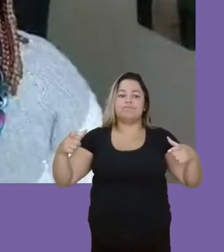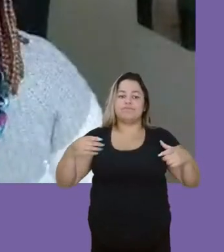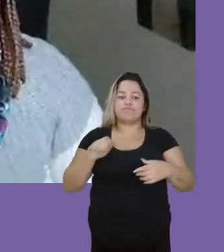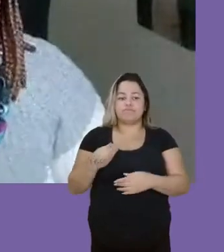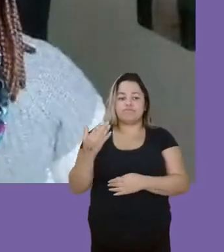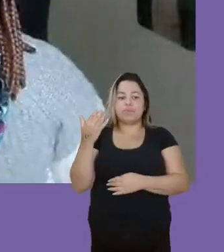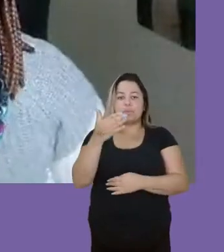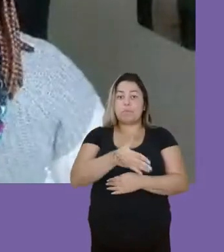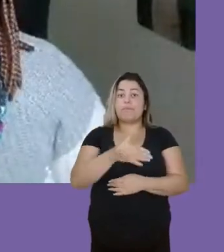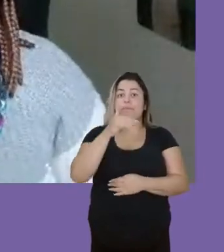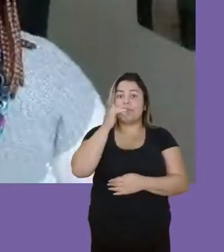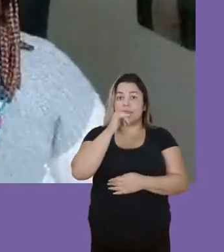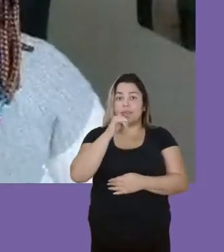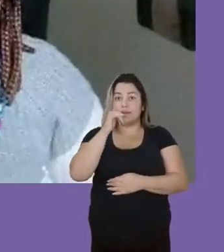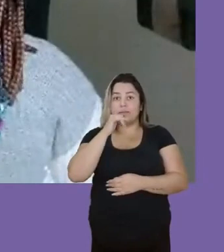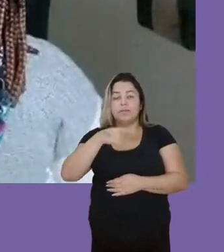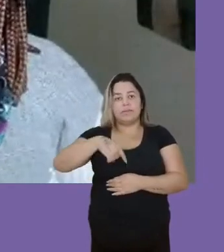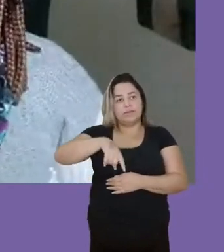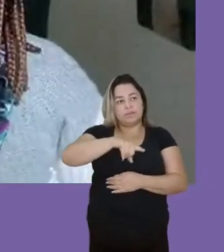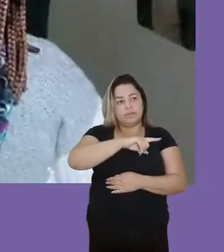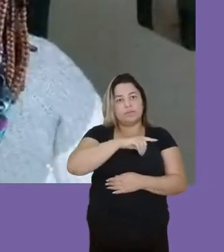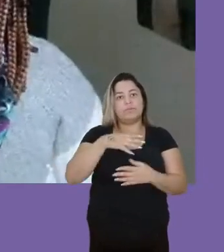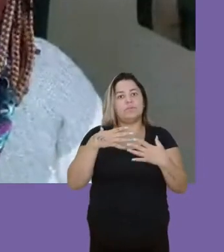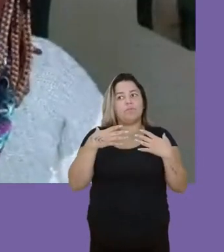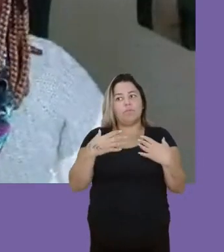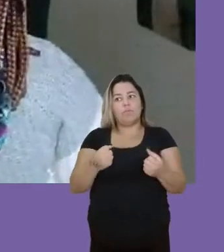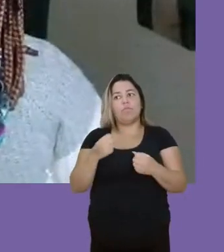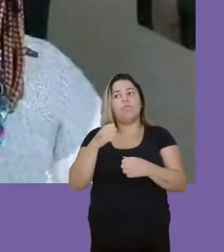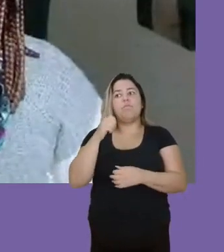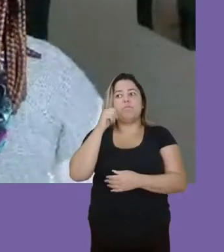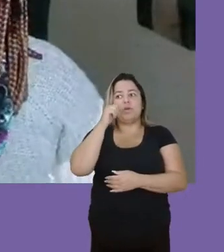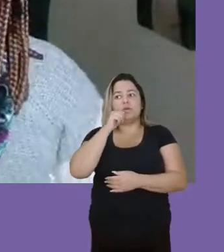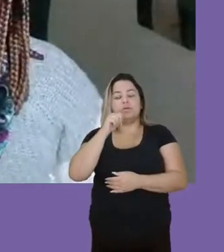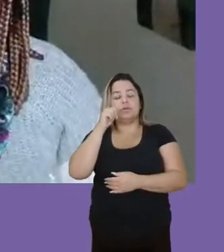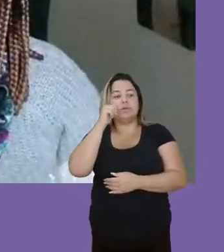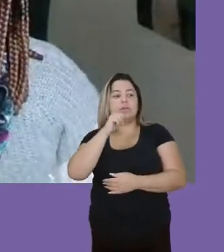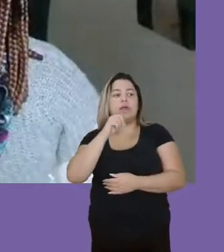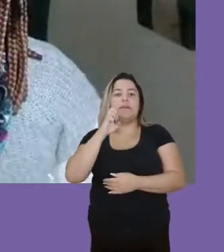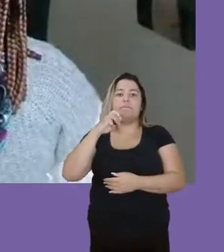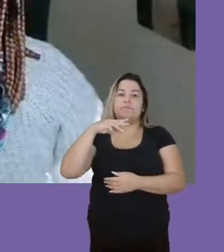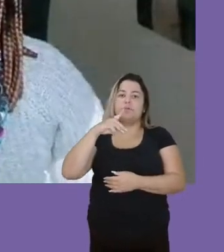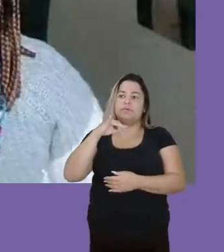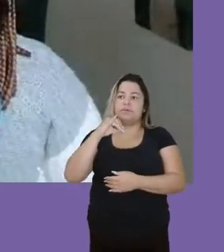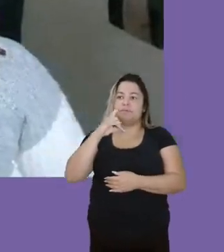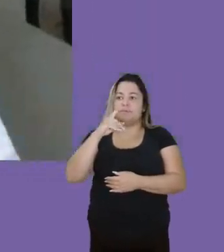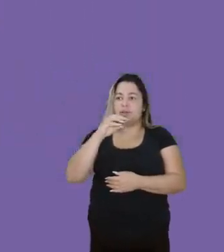das mulheres. Nós vamos disputar, obviamente, para que sejam mulheres que defendam de maneira plena a emancipação das mulheres.